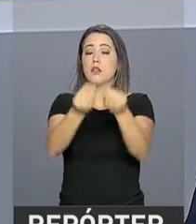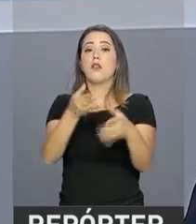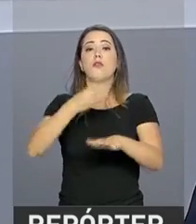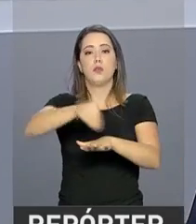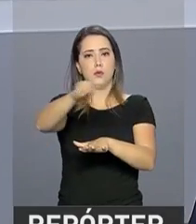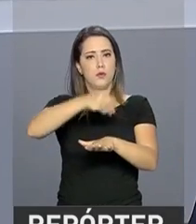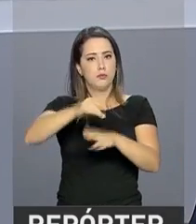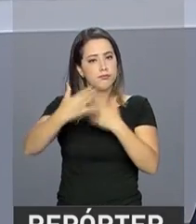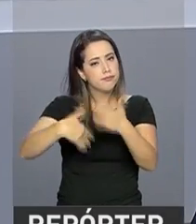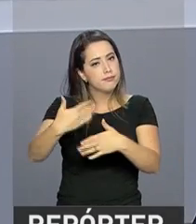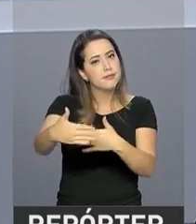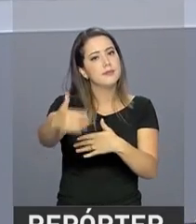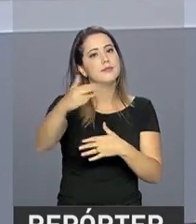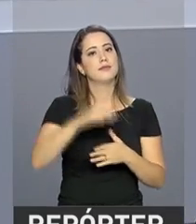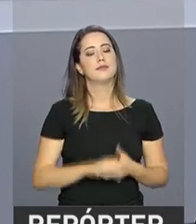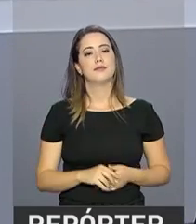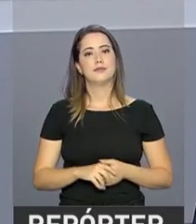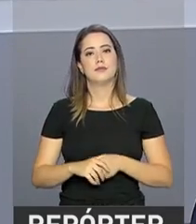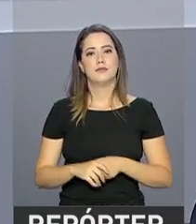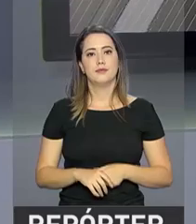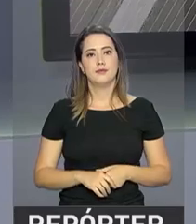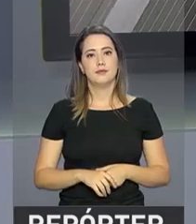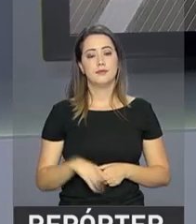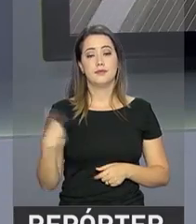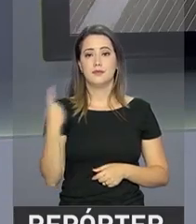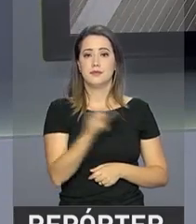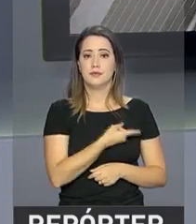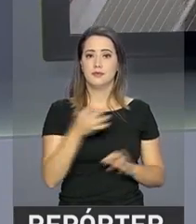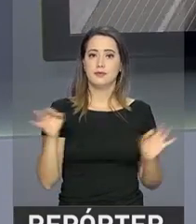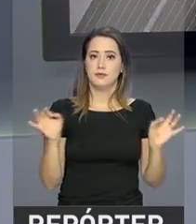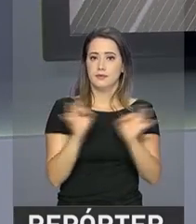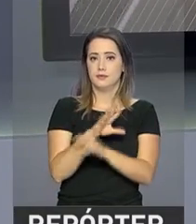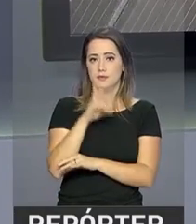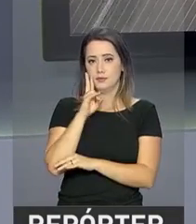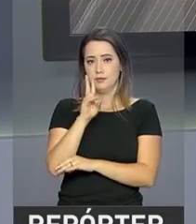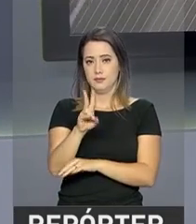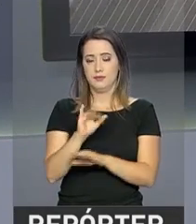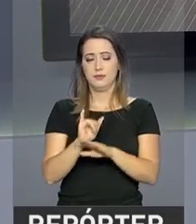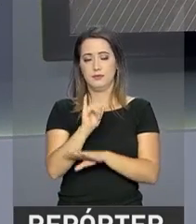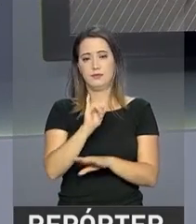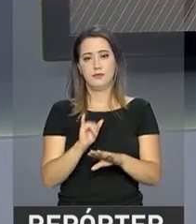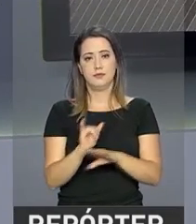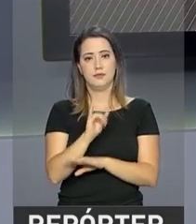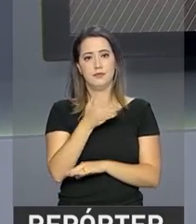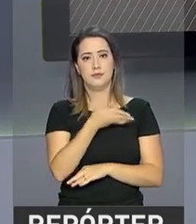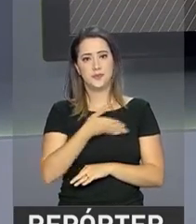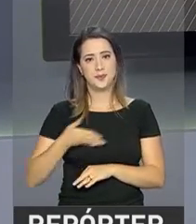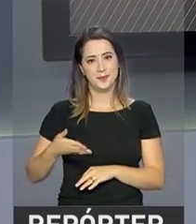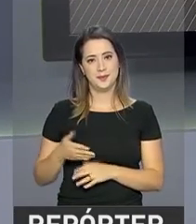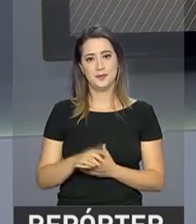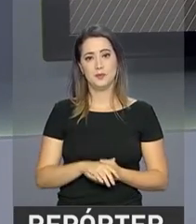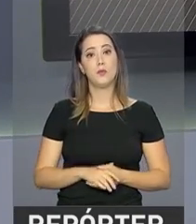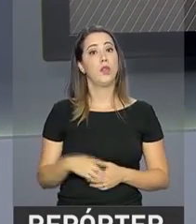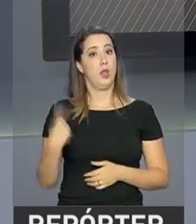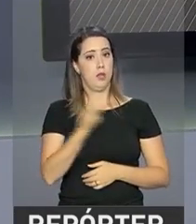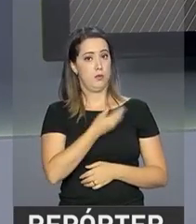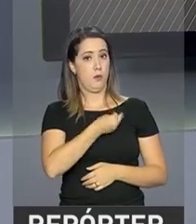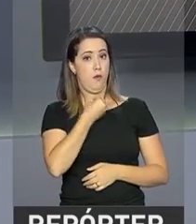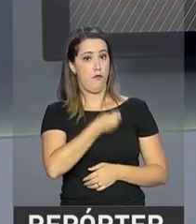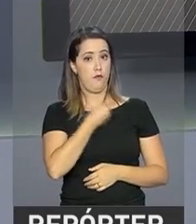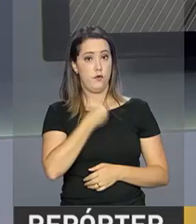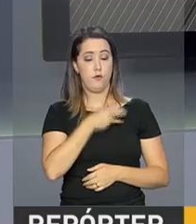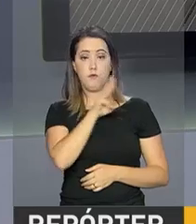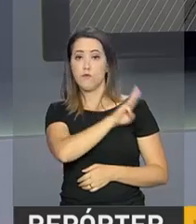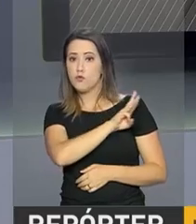ao longo da programação nós ficamos por aqui você pode rever as reportagens no youtube ea nossa programação